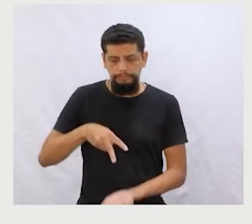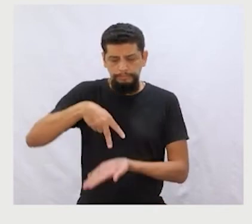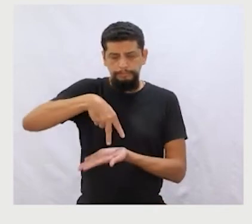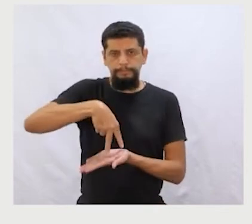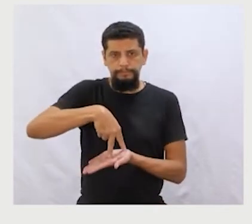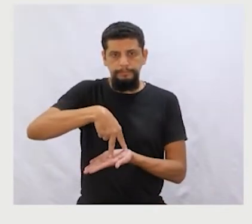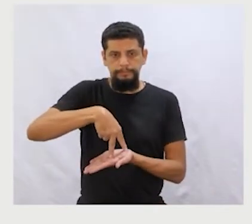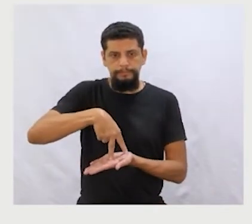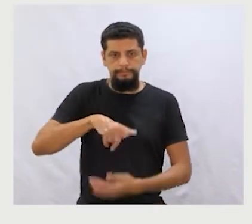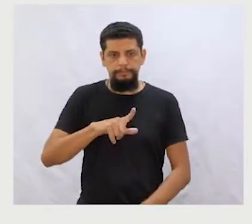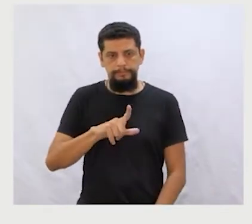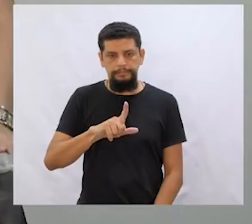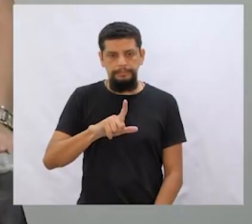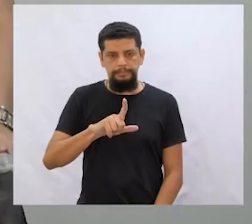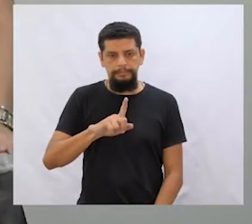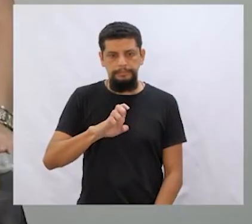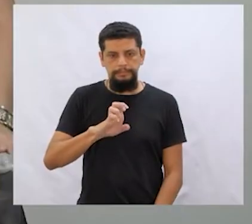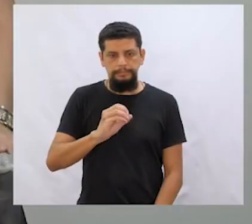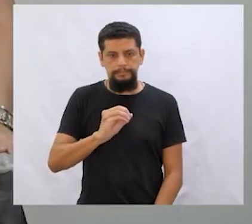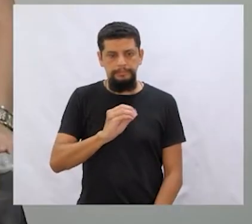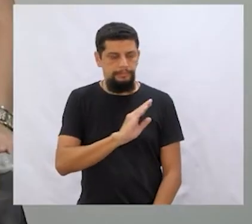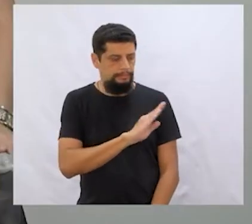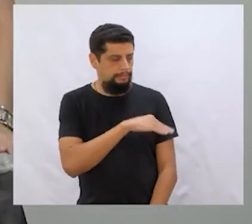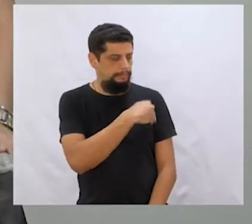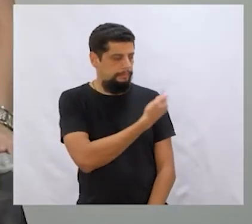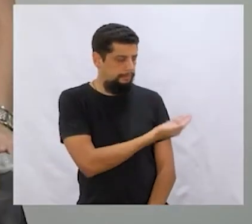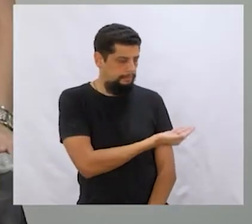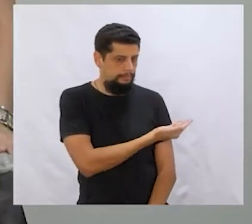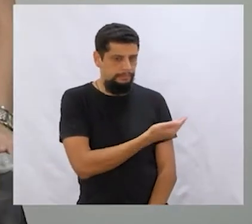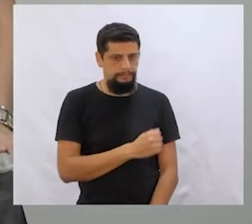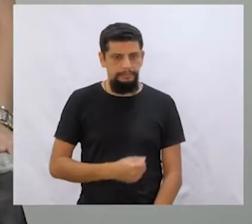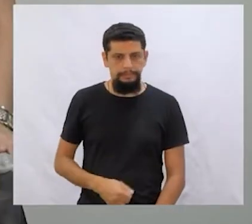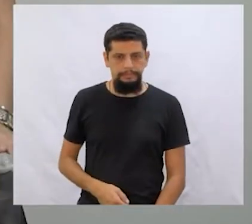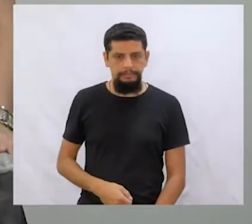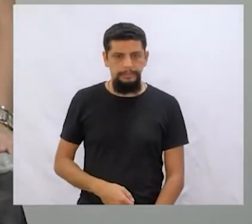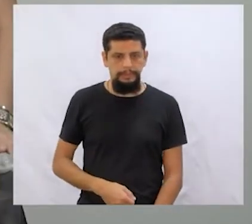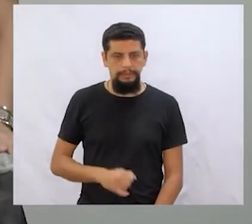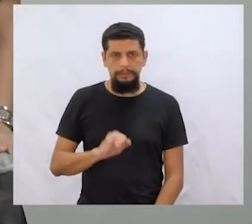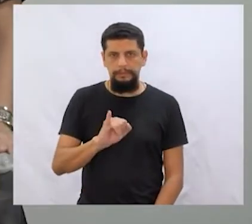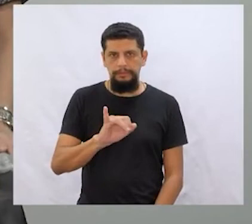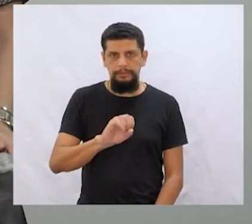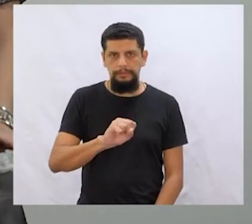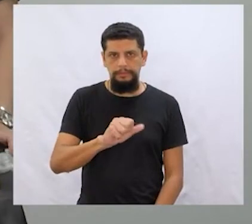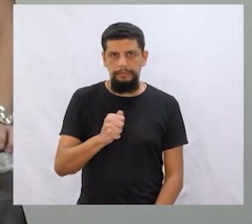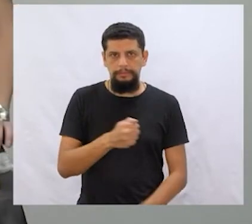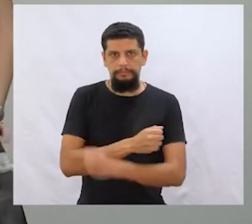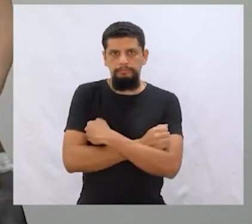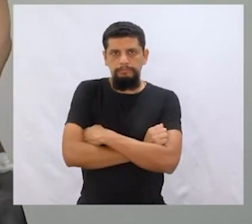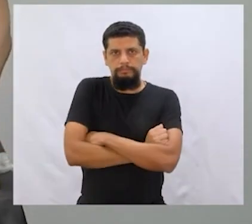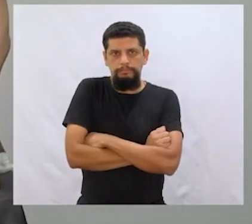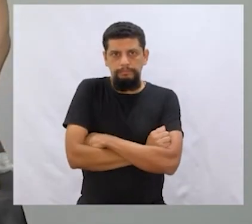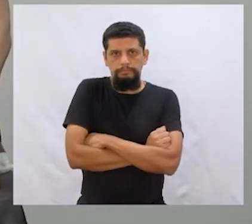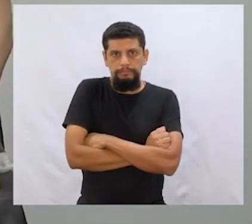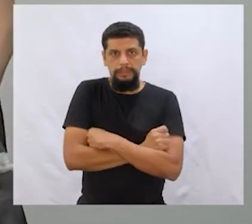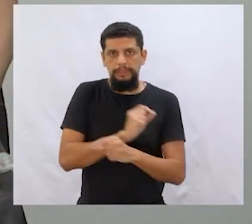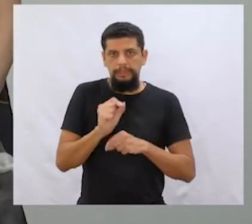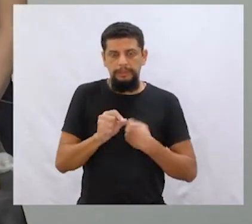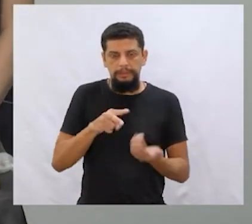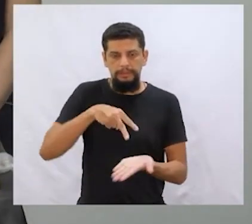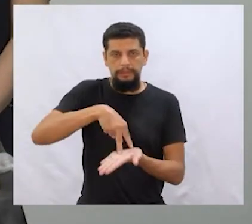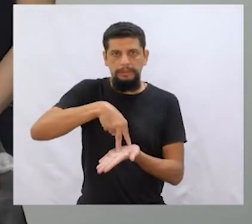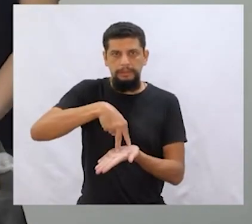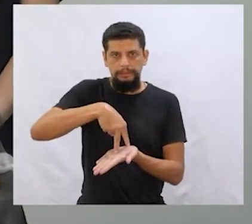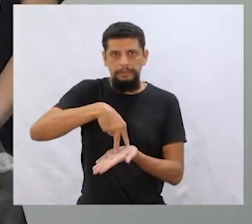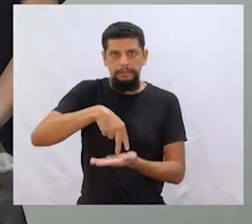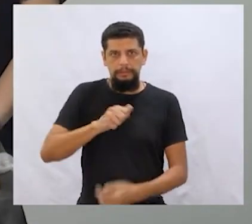né? Enquanto o Isso. Léo tá com a mão para o lado e a Isa tá com o braço Cruzado. cruzado. Então, quem está na mesma